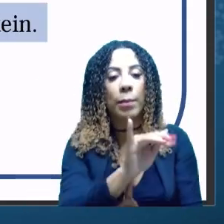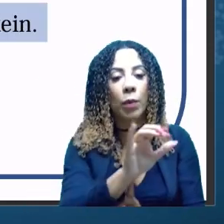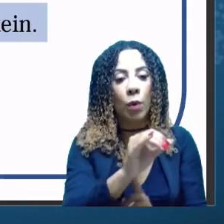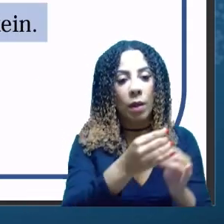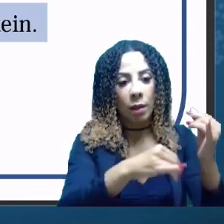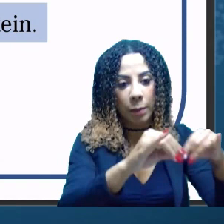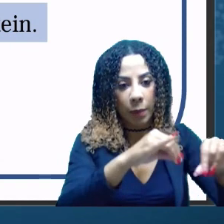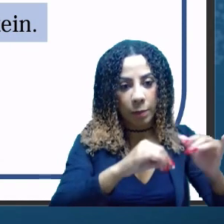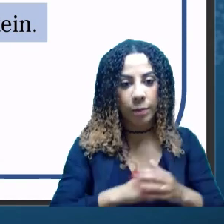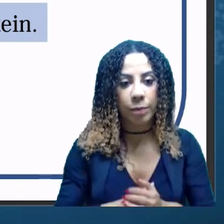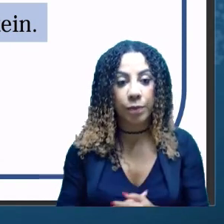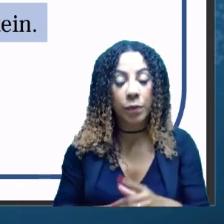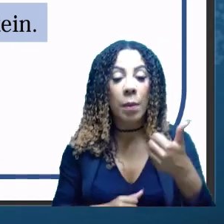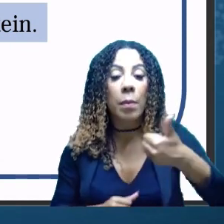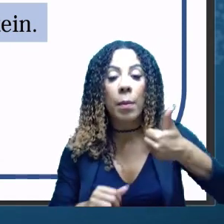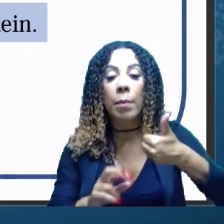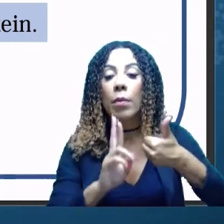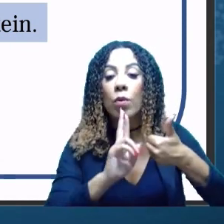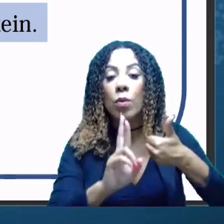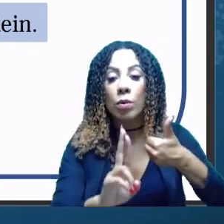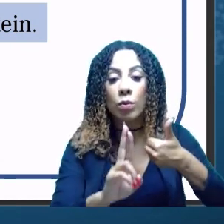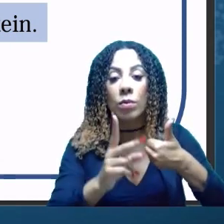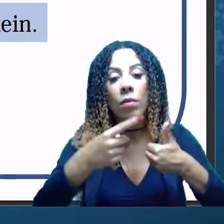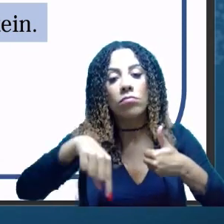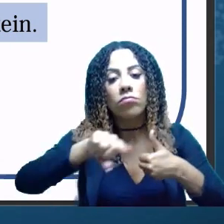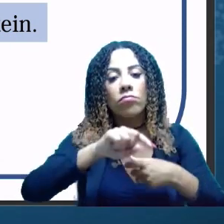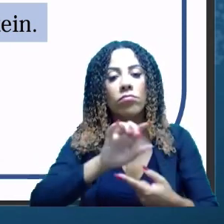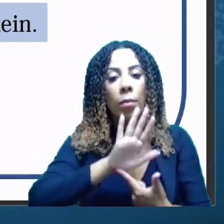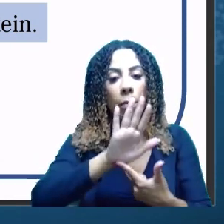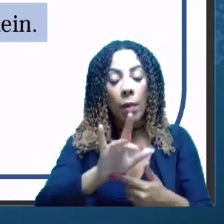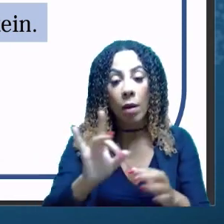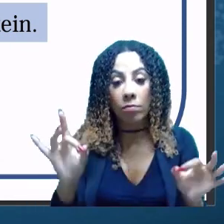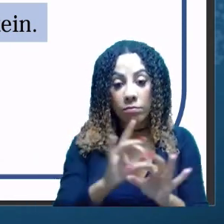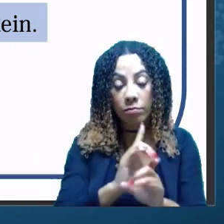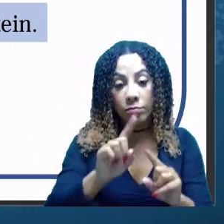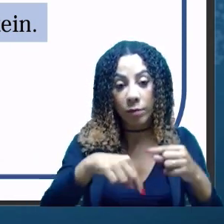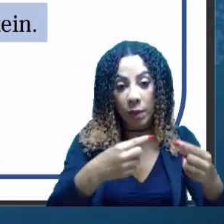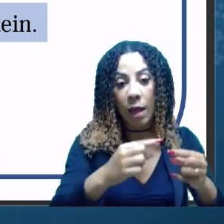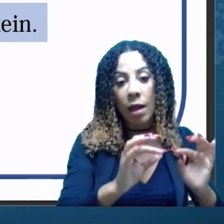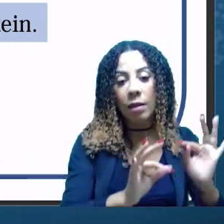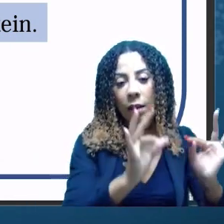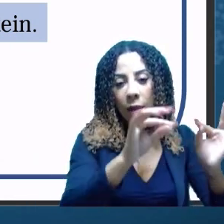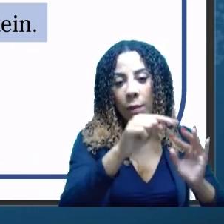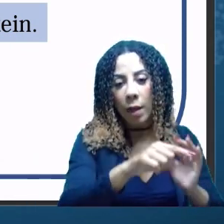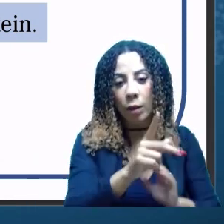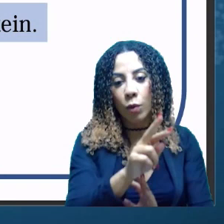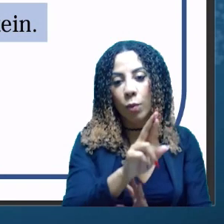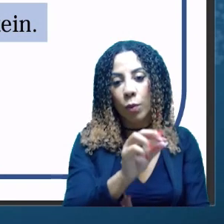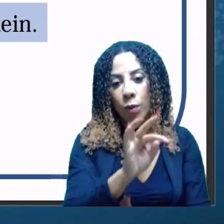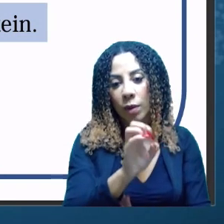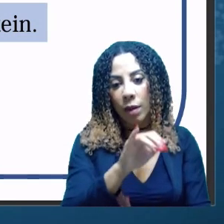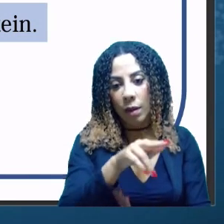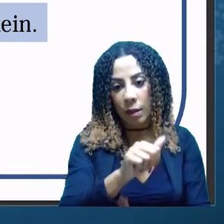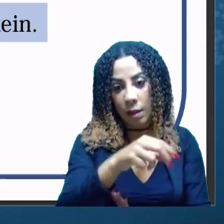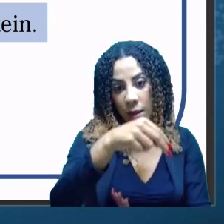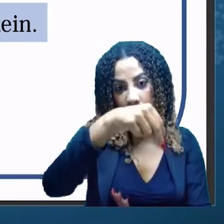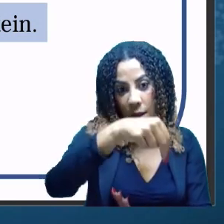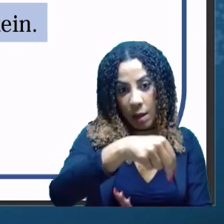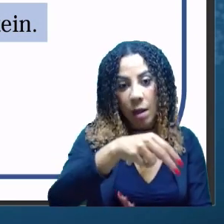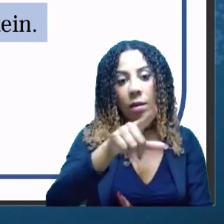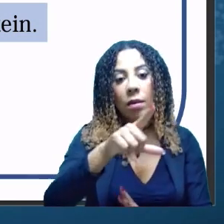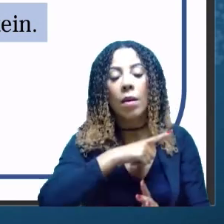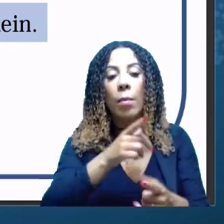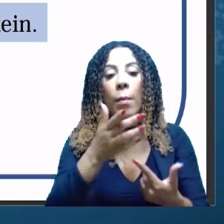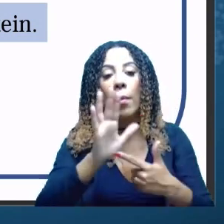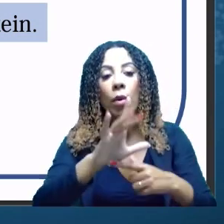Esse primeiro resultado, a gente mostra que, após o tratamento da proteína N com a benzonase, a metodologia de SEC-MOLS revelou uma redução no